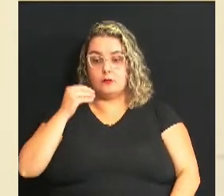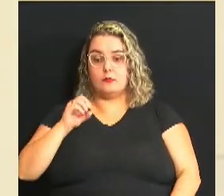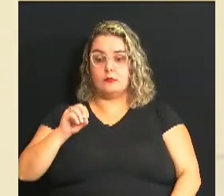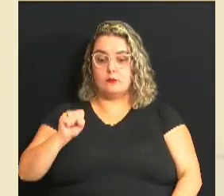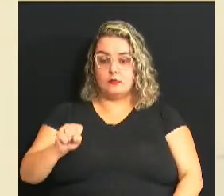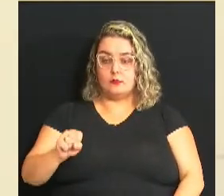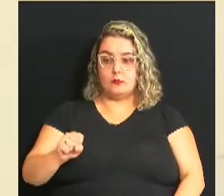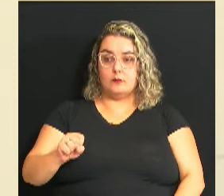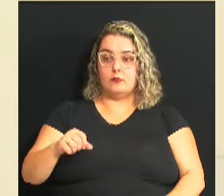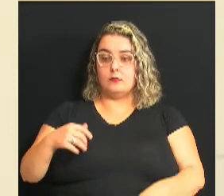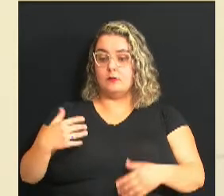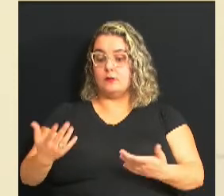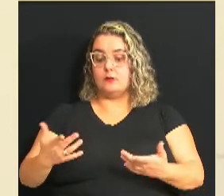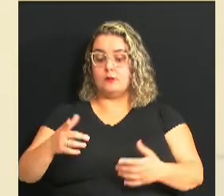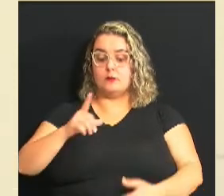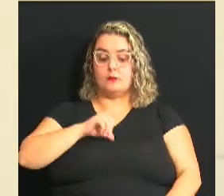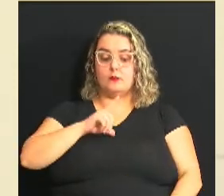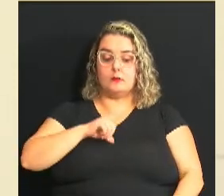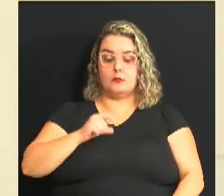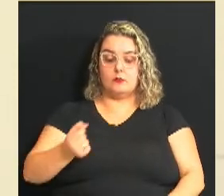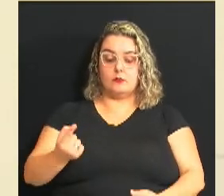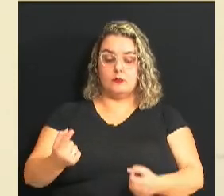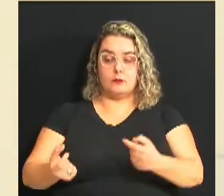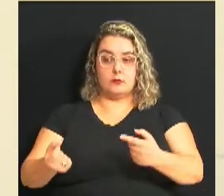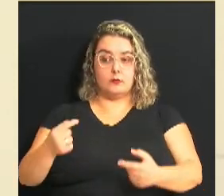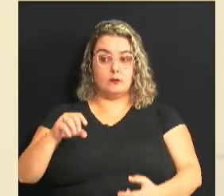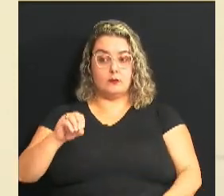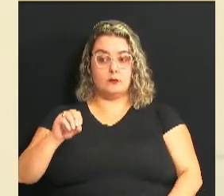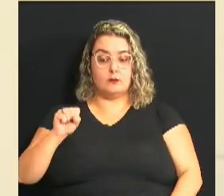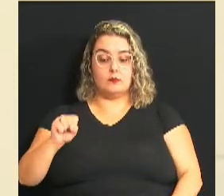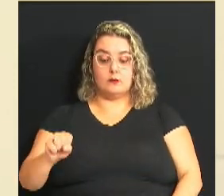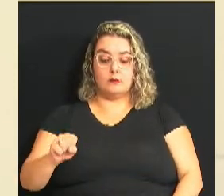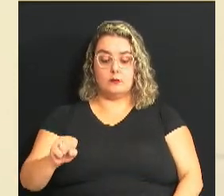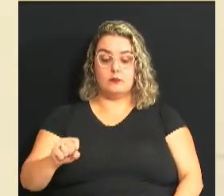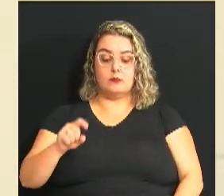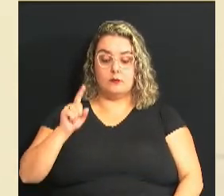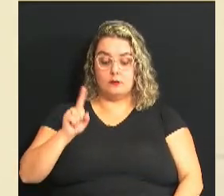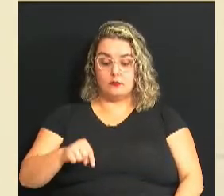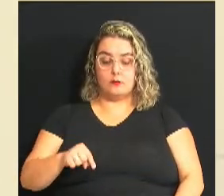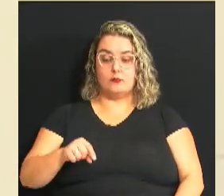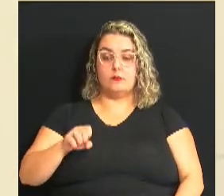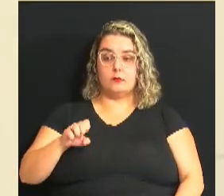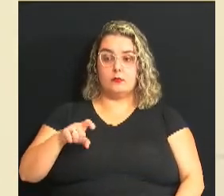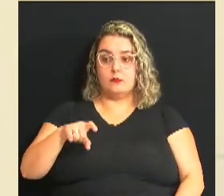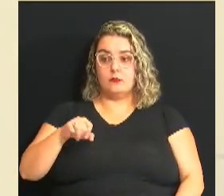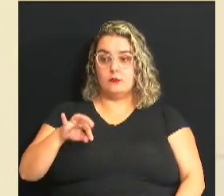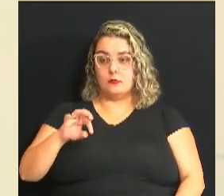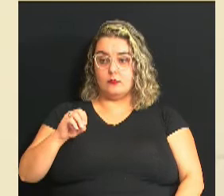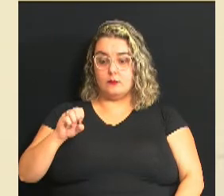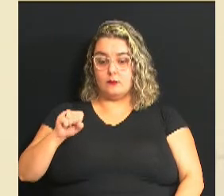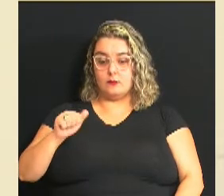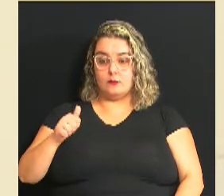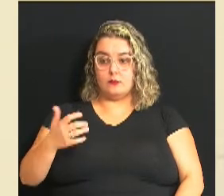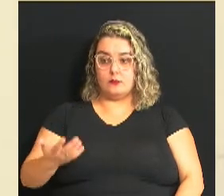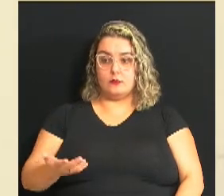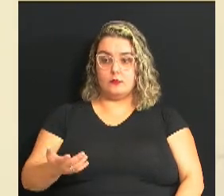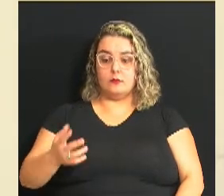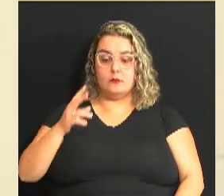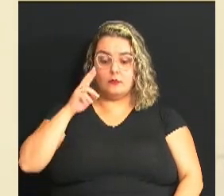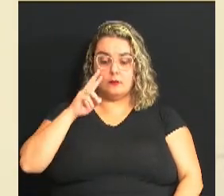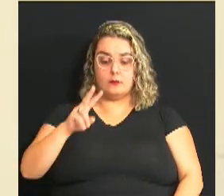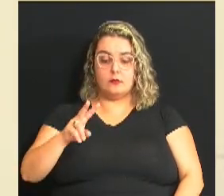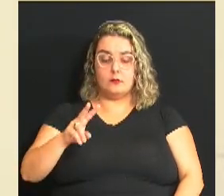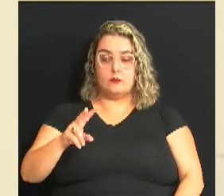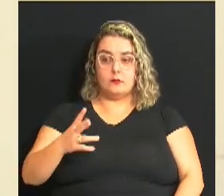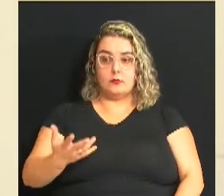Só que a gente também tem algumas experiências de OS que são exitosas. Por exemplo, quando a gente olha o Laboratório Nacional de Luz